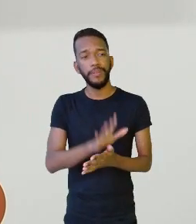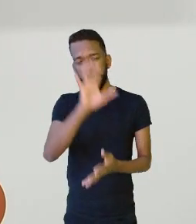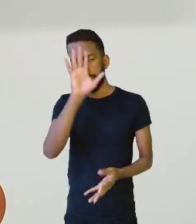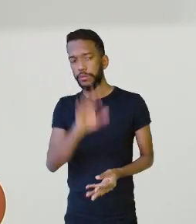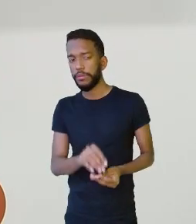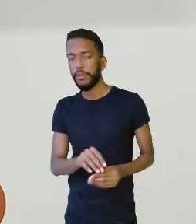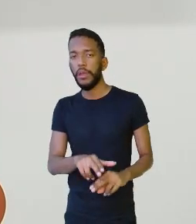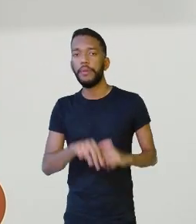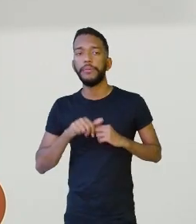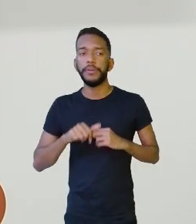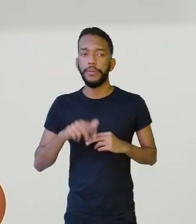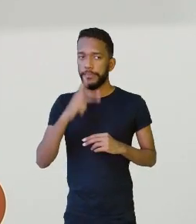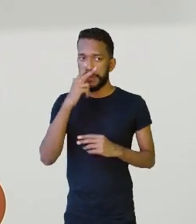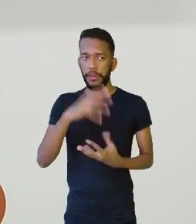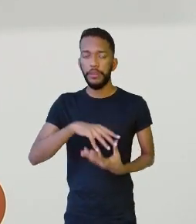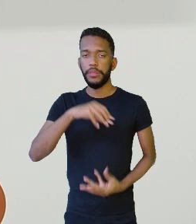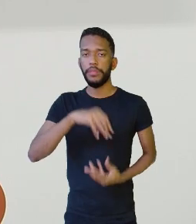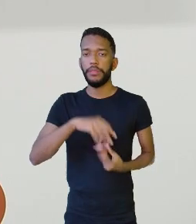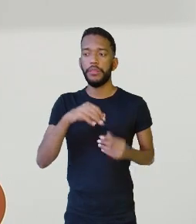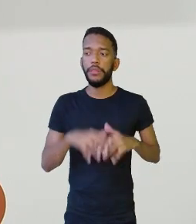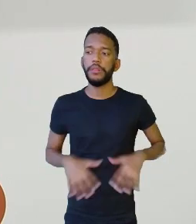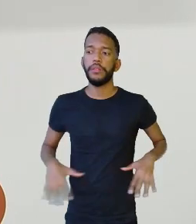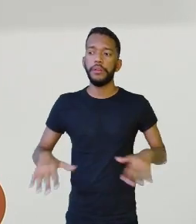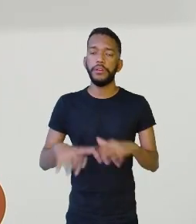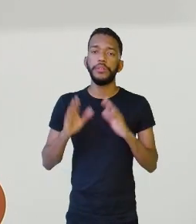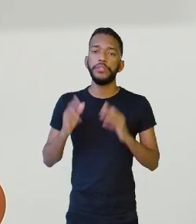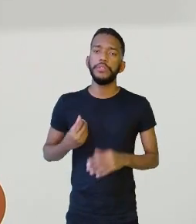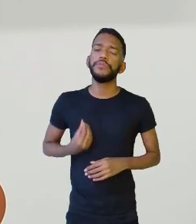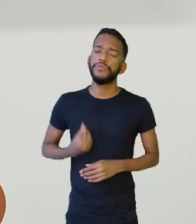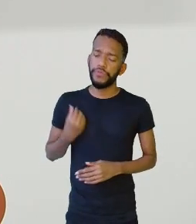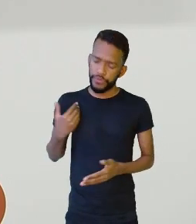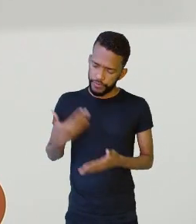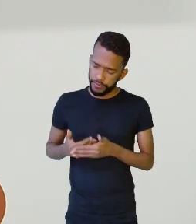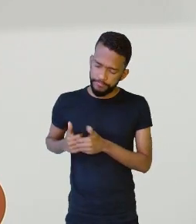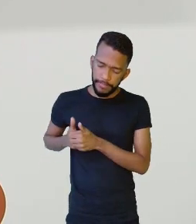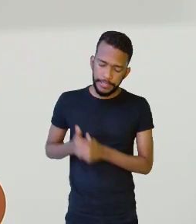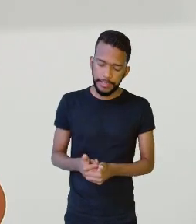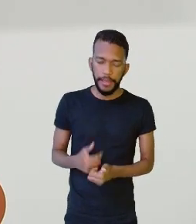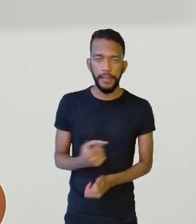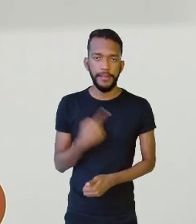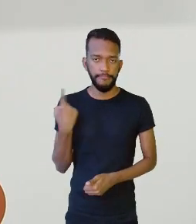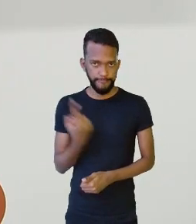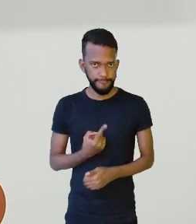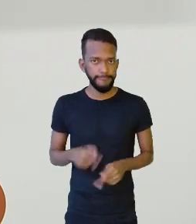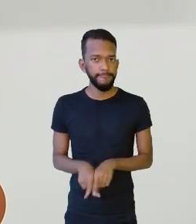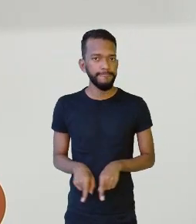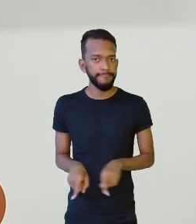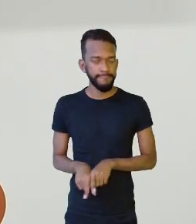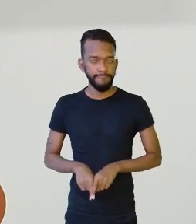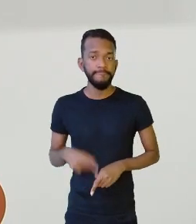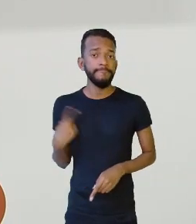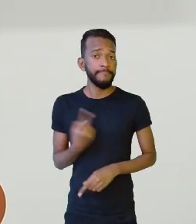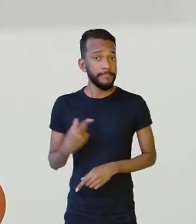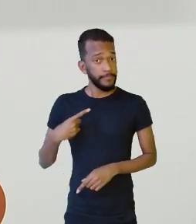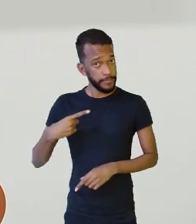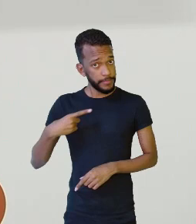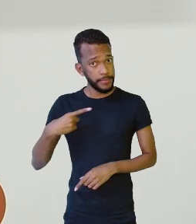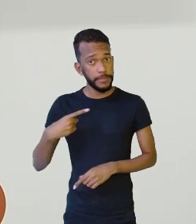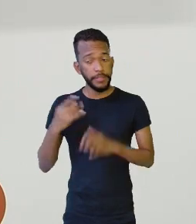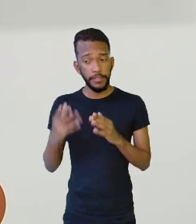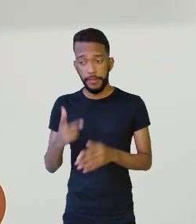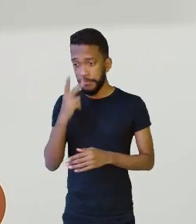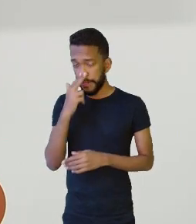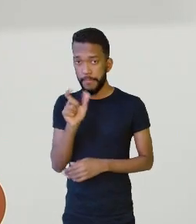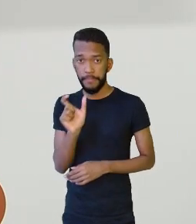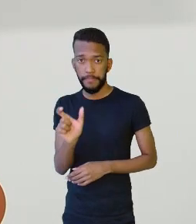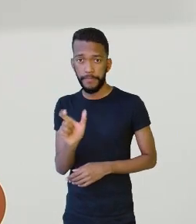é um fantasma, a gente pode dizer assim, que insiste em persegui-los. Então, ainda existe muito essa palavra